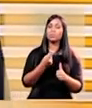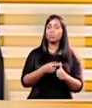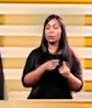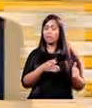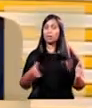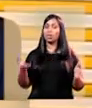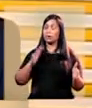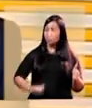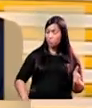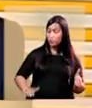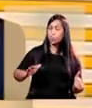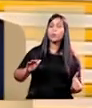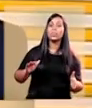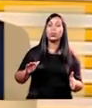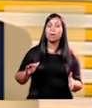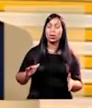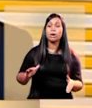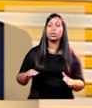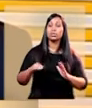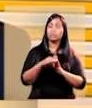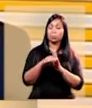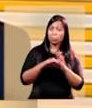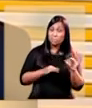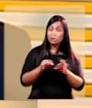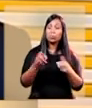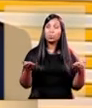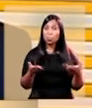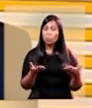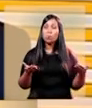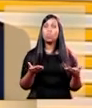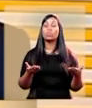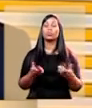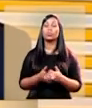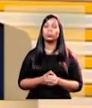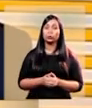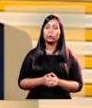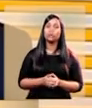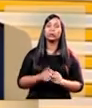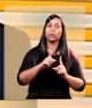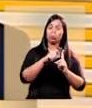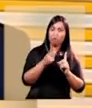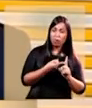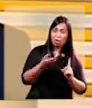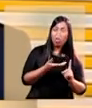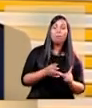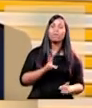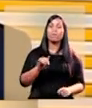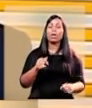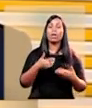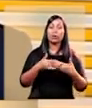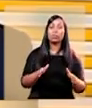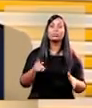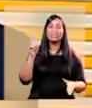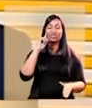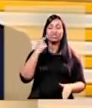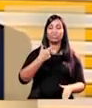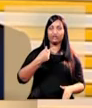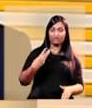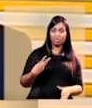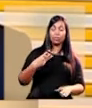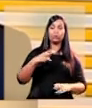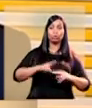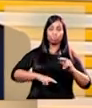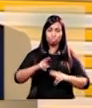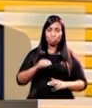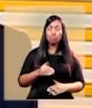isso mesmo? Exato. Além do programa hoje já em curso com as gestantes, nós vamos lançar no dia 23